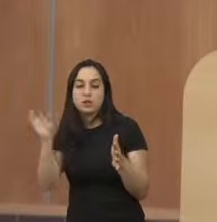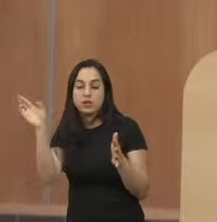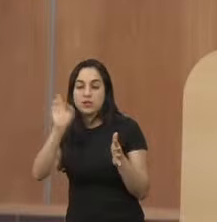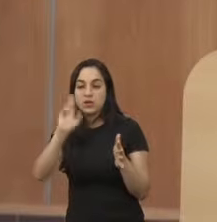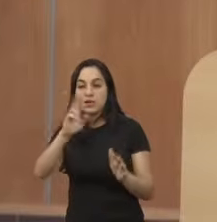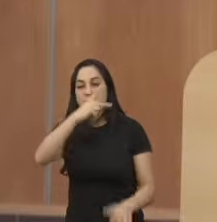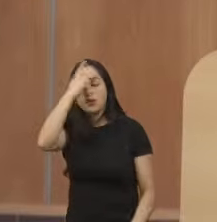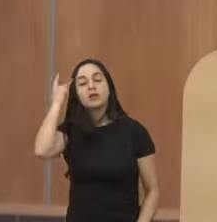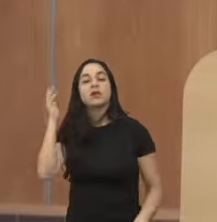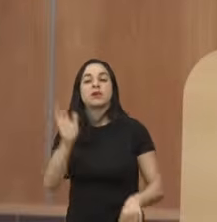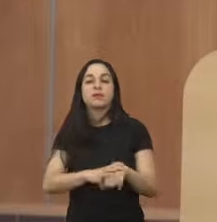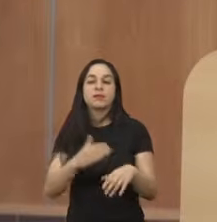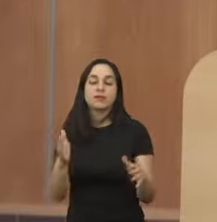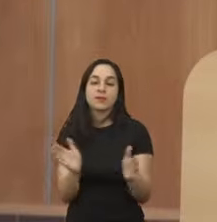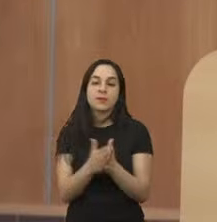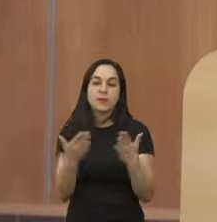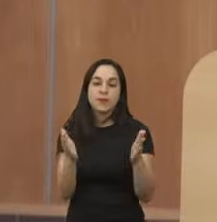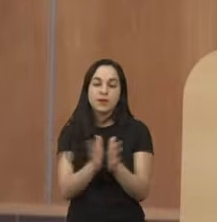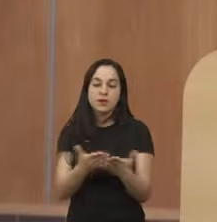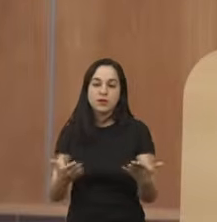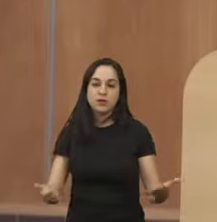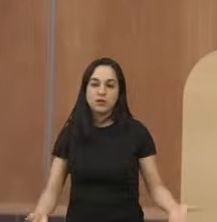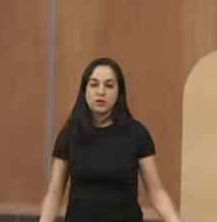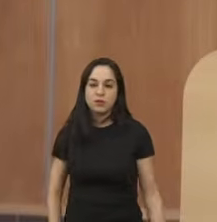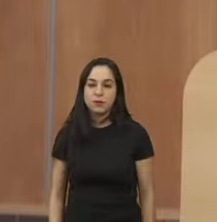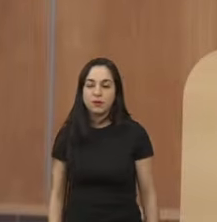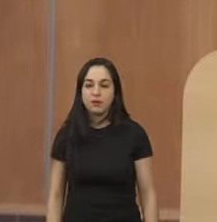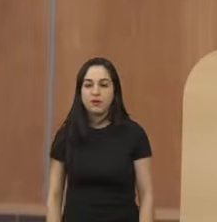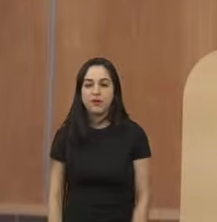vulneráveis, as que ganham até R$ 2.000, que é a renda